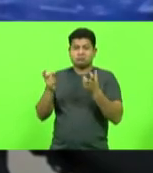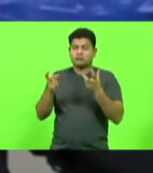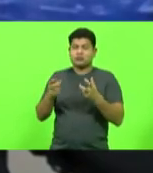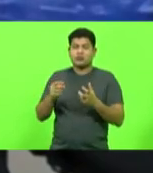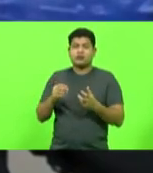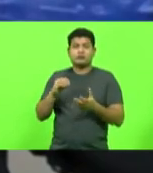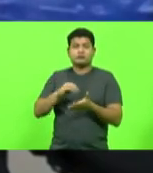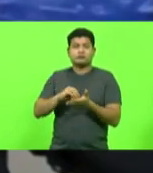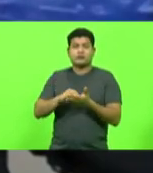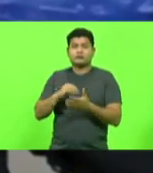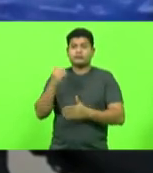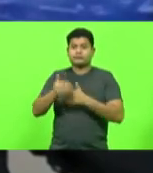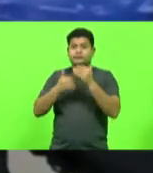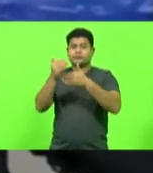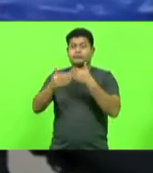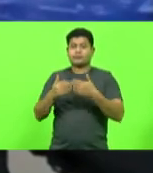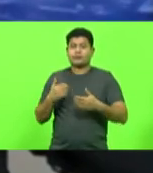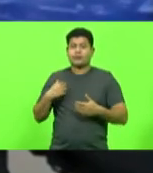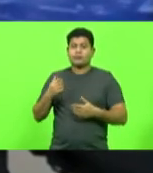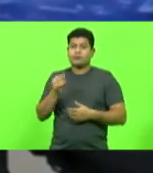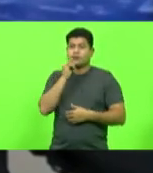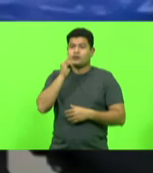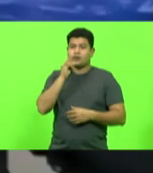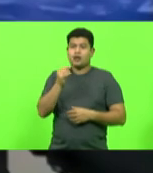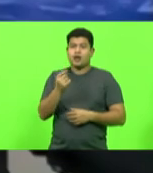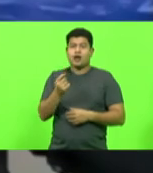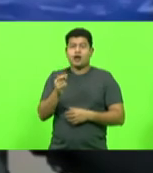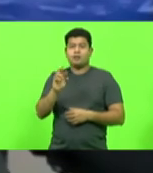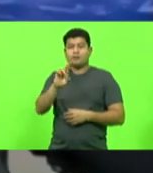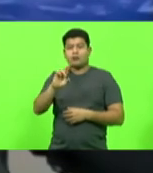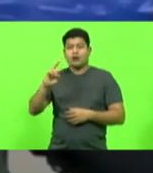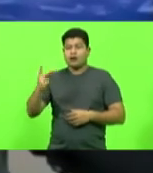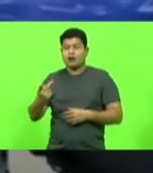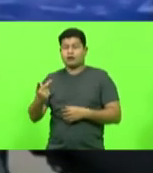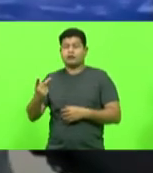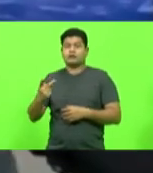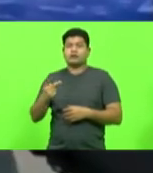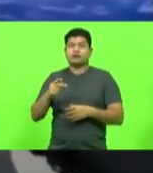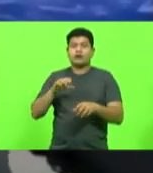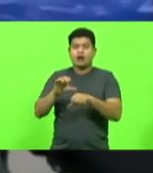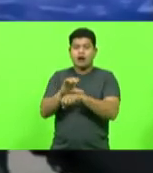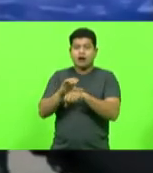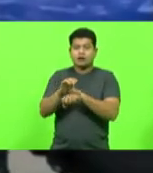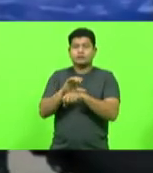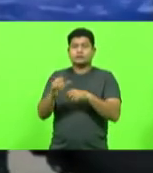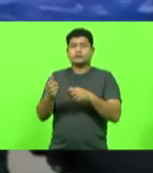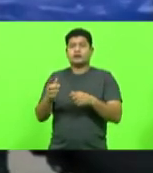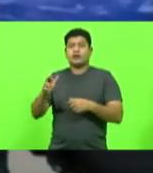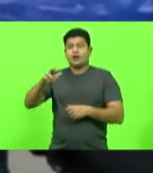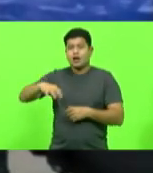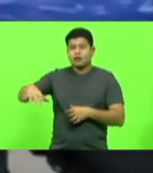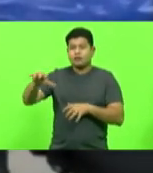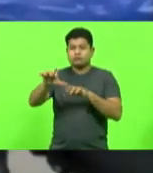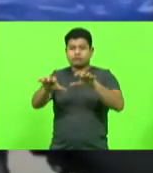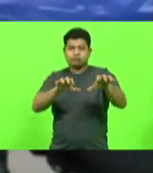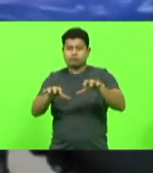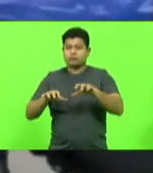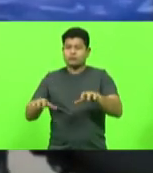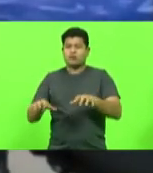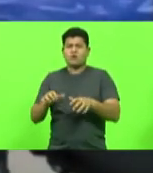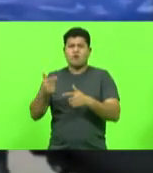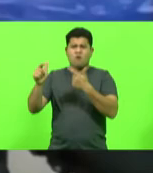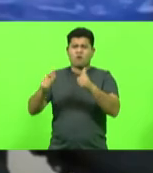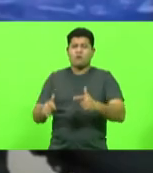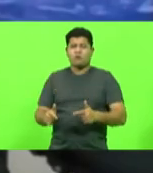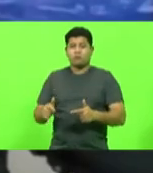recursos humanos, capacitação, financiamento, né, enfim, regionalização e outros aí,